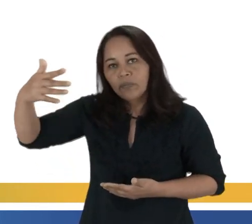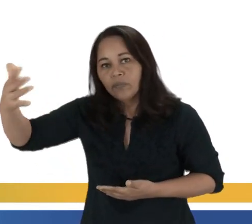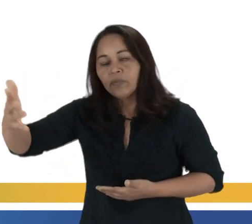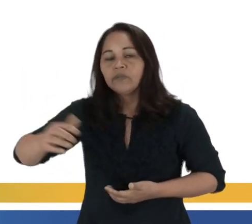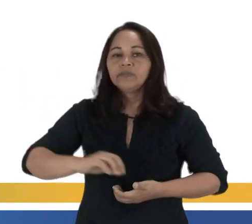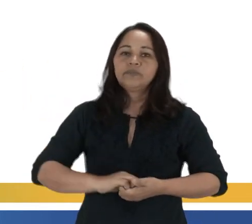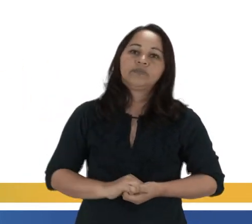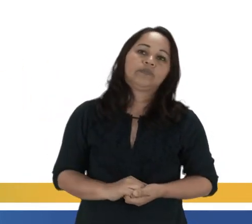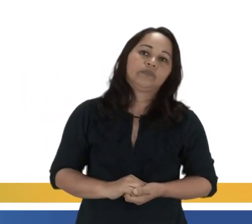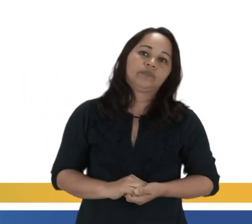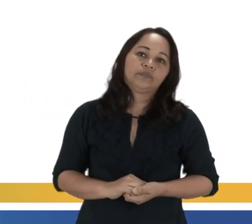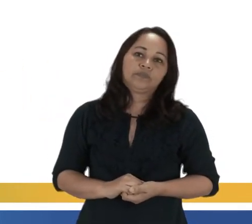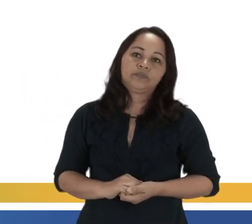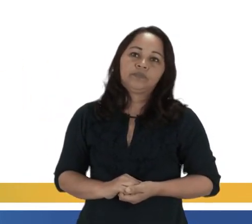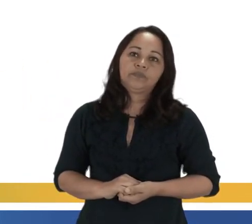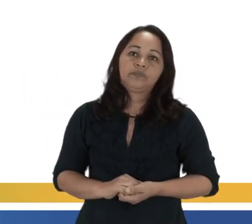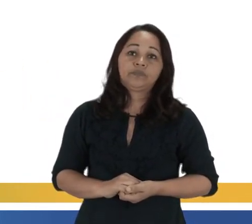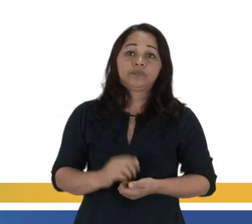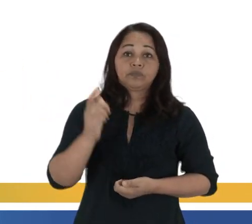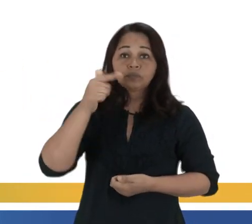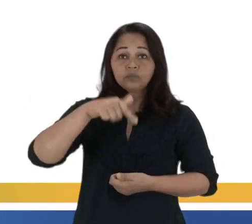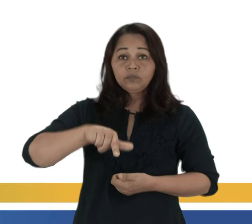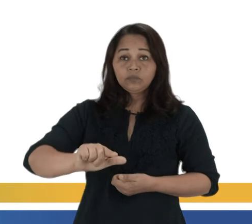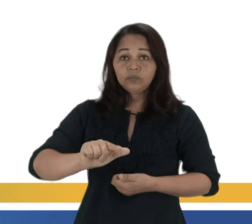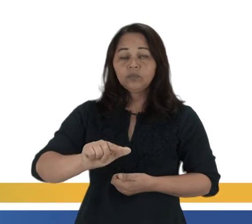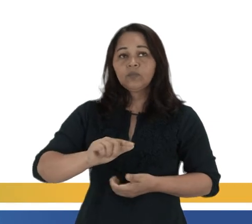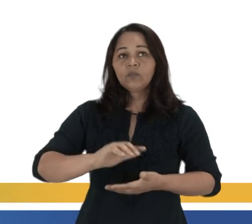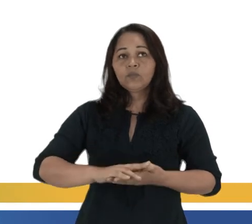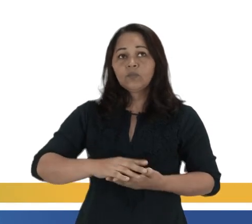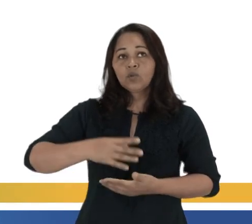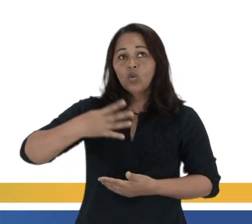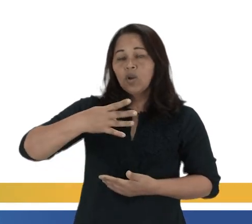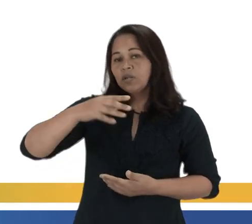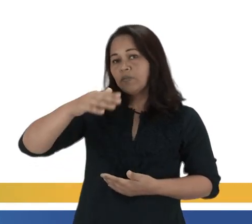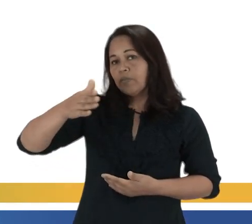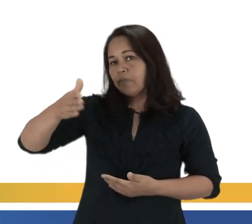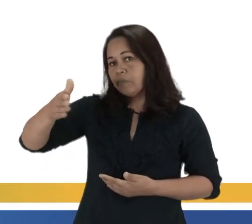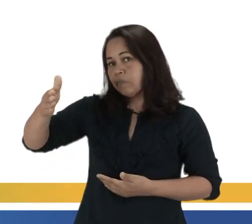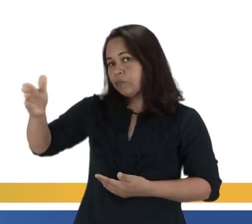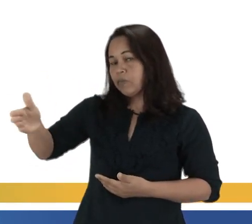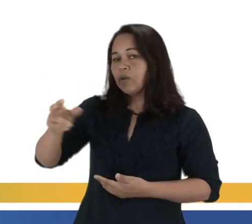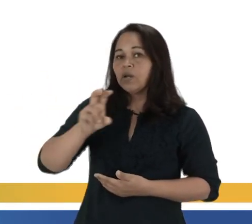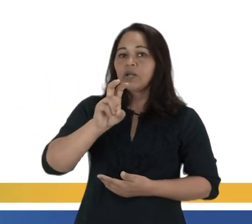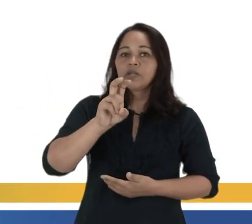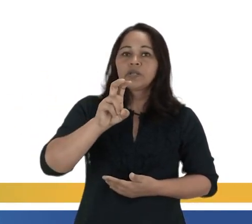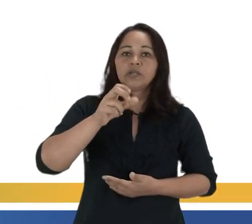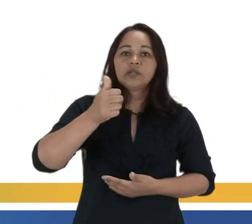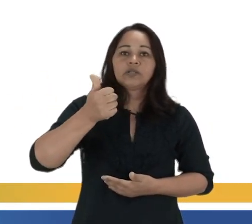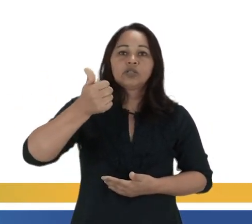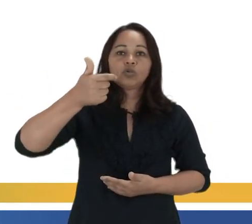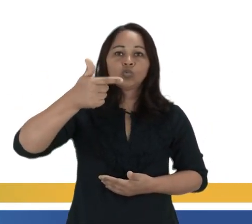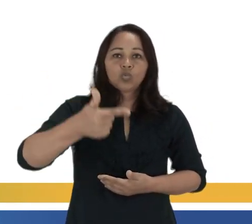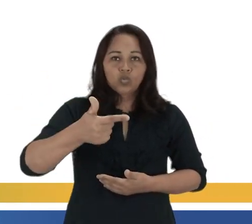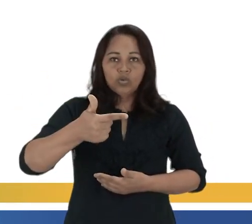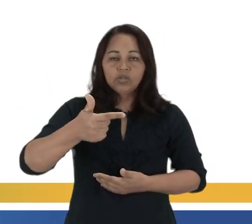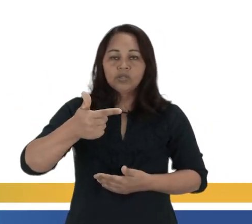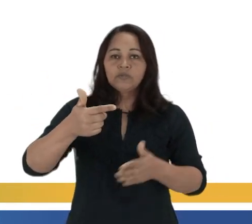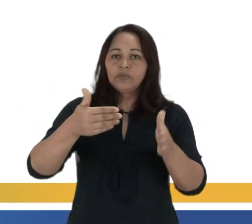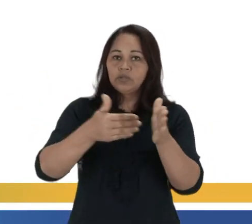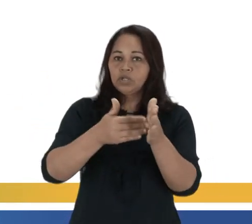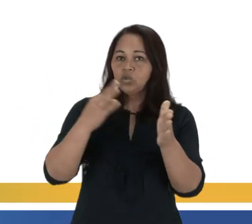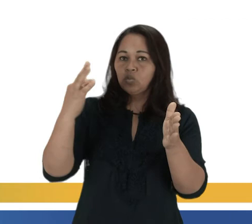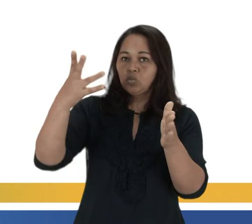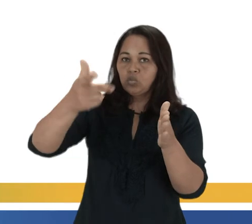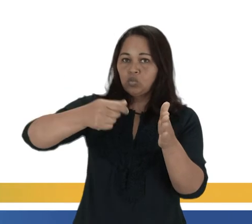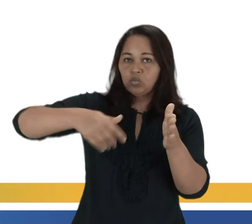isso? No outro dia, no quarto dia, seriam 8 e assim sucessivamente até chegar ao enésimo dia, que seriam todos